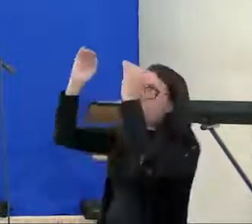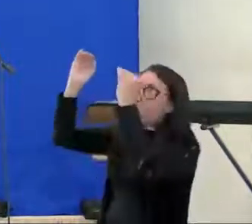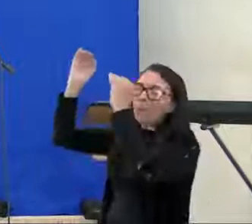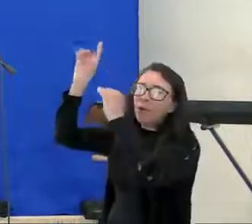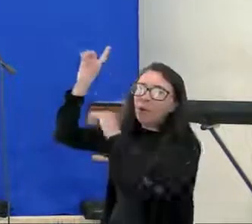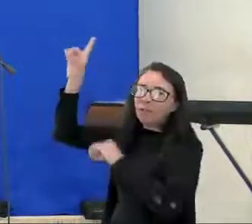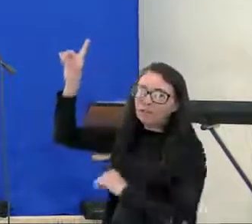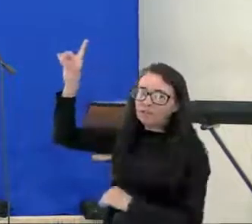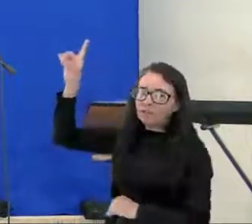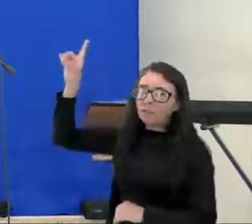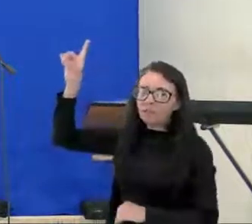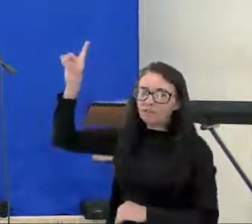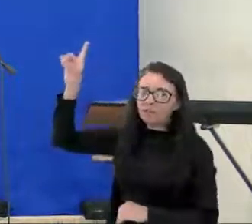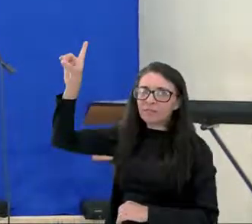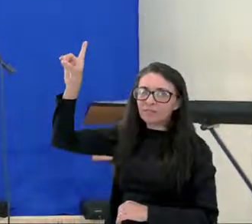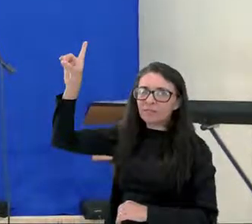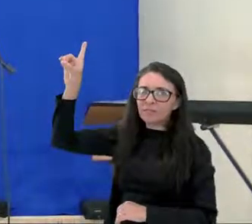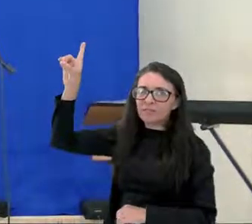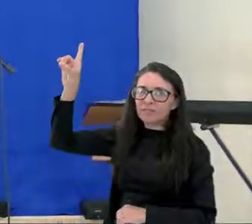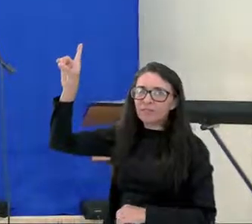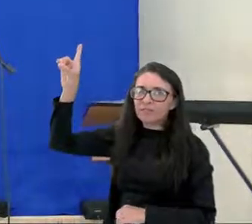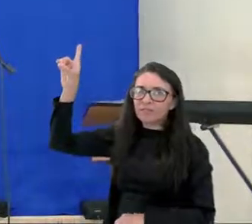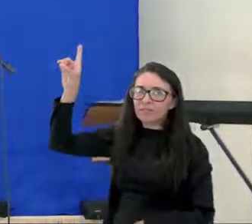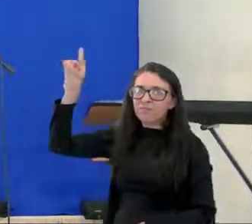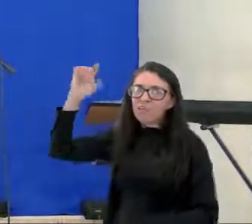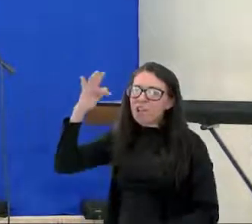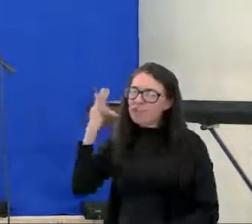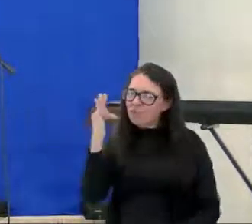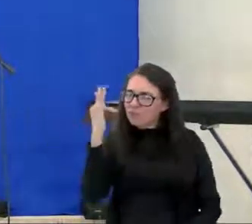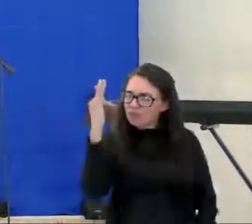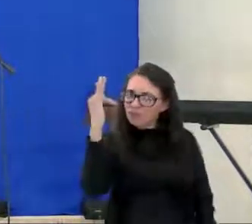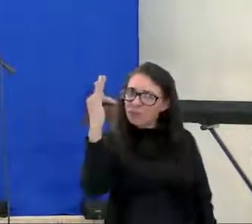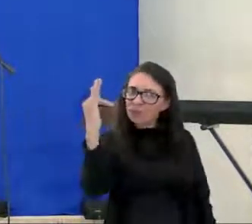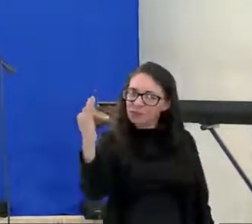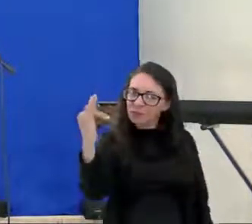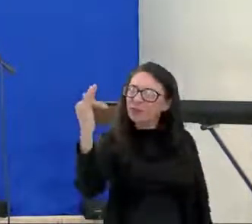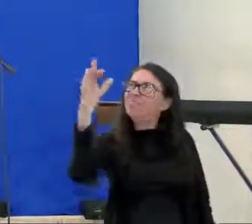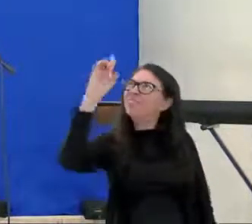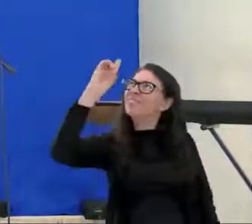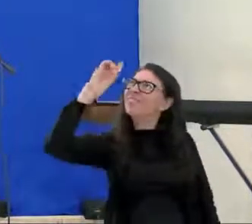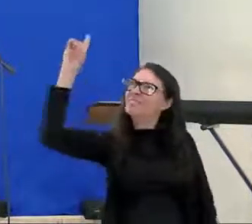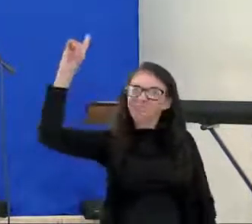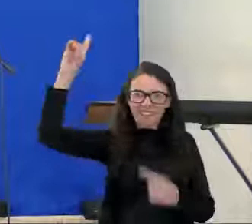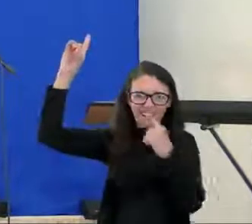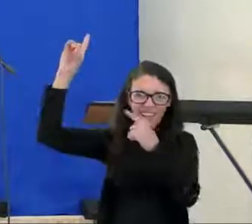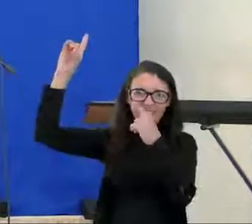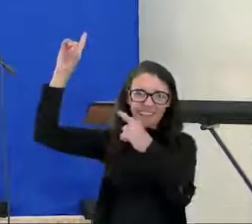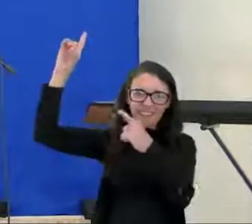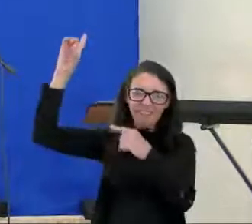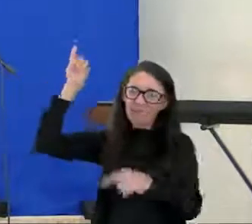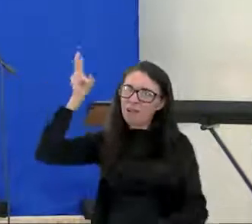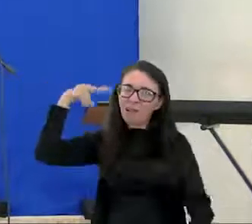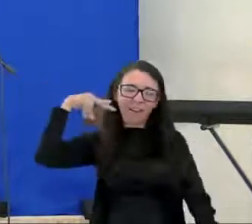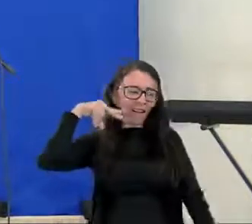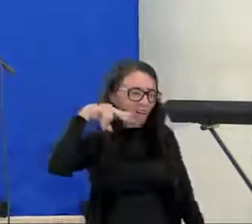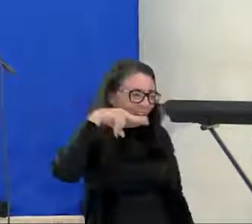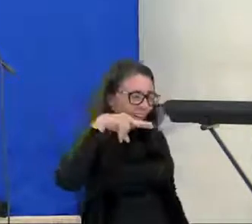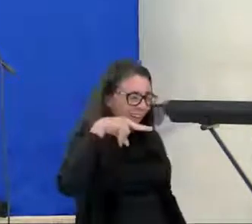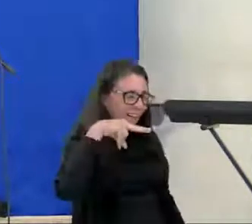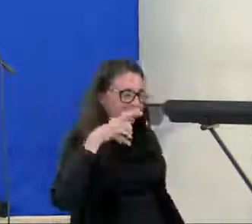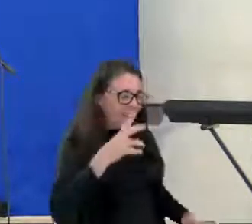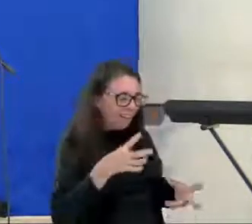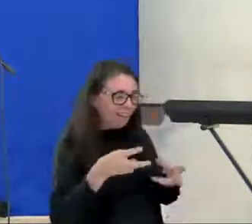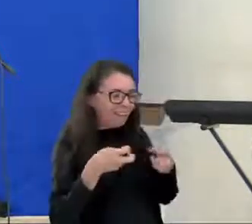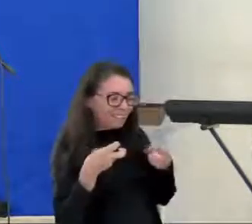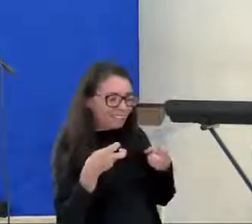que amanhã nós devemos procurar sermos melhores do que hoje. Hoje nós recebemos um enxerto da palavra de Deus para a